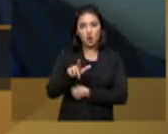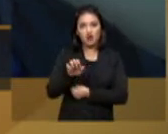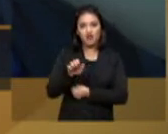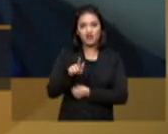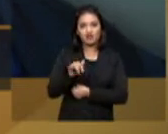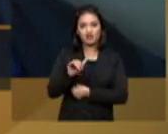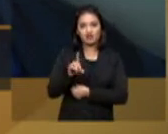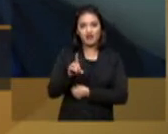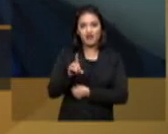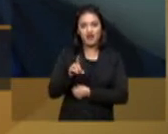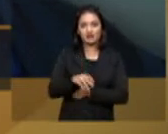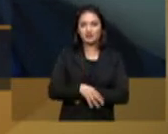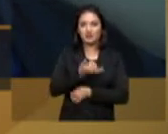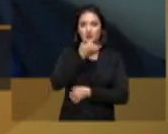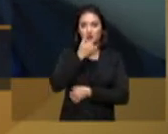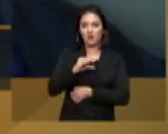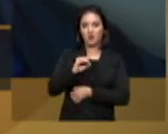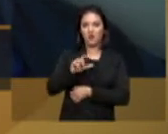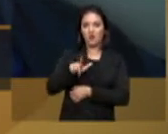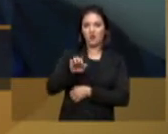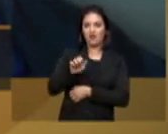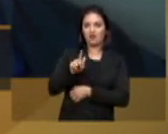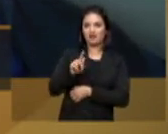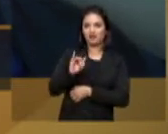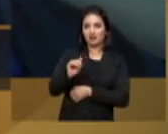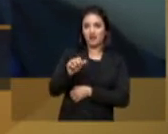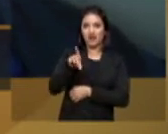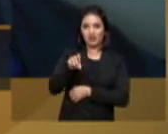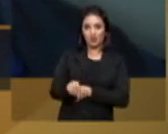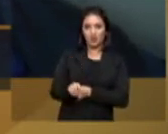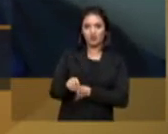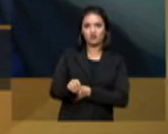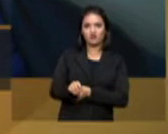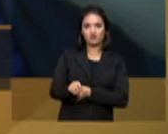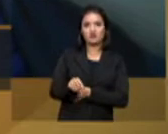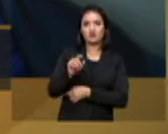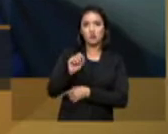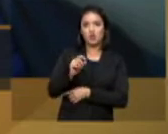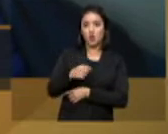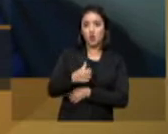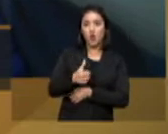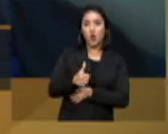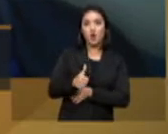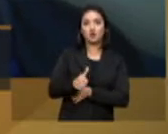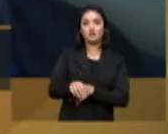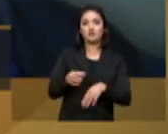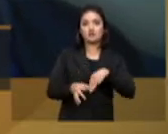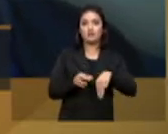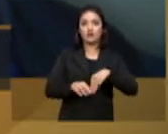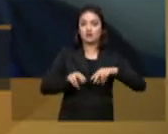A diferença de visões e a diferença de opiniões,